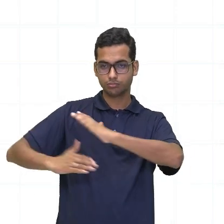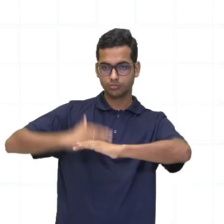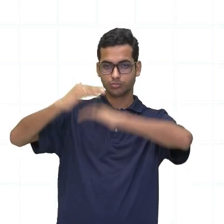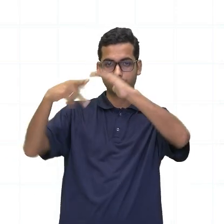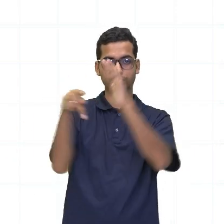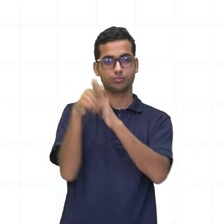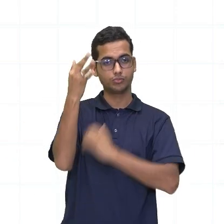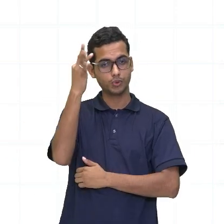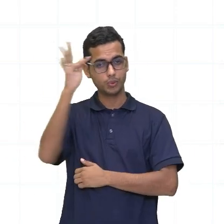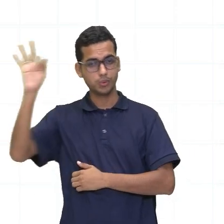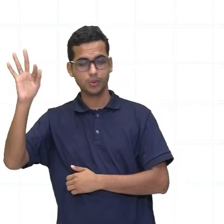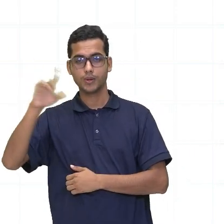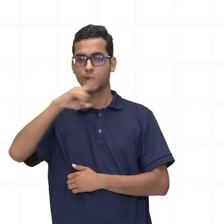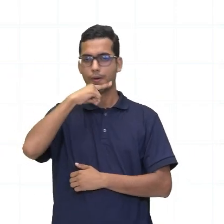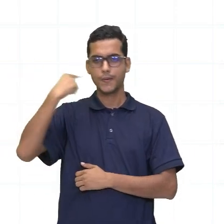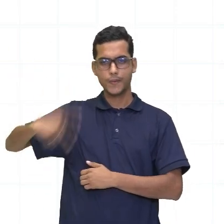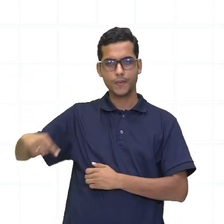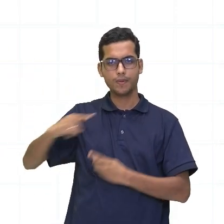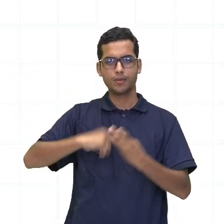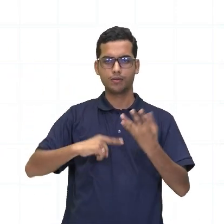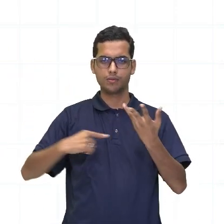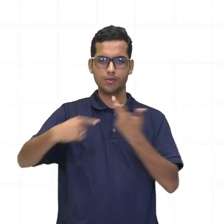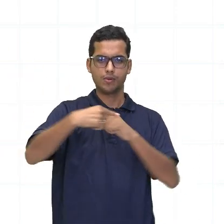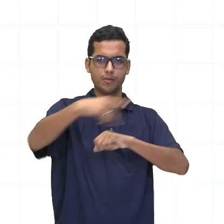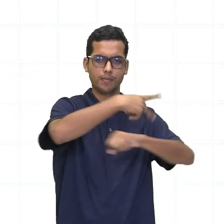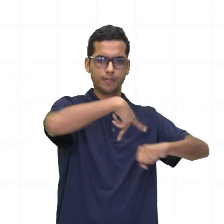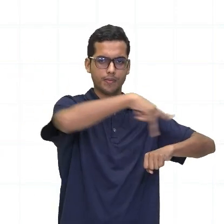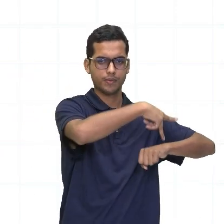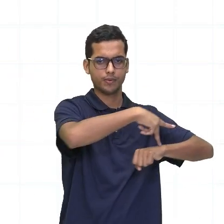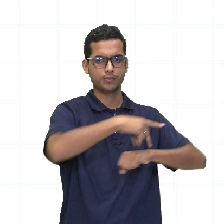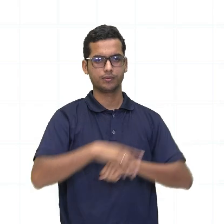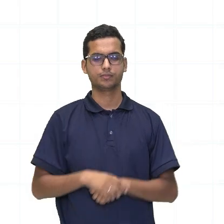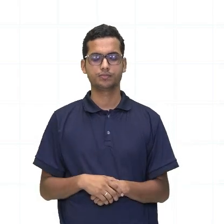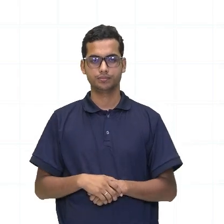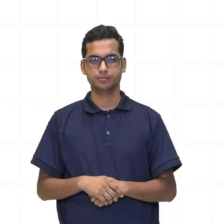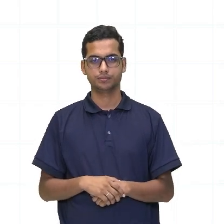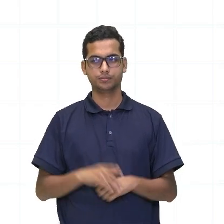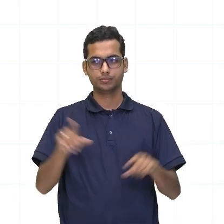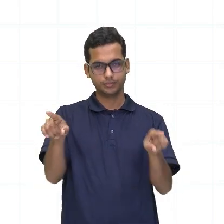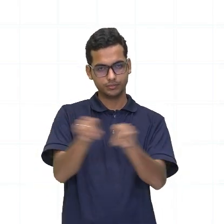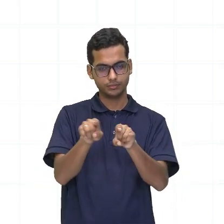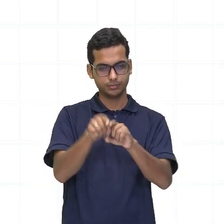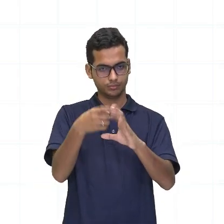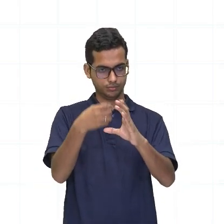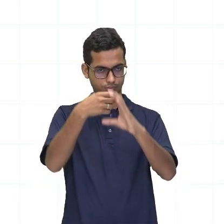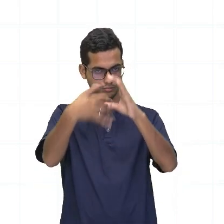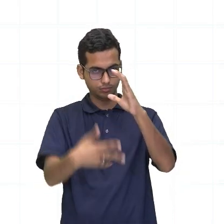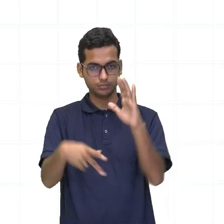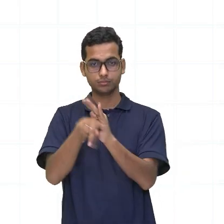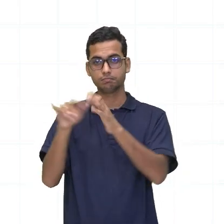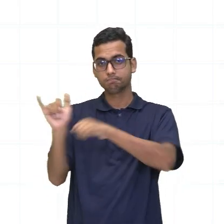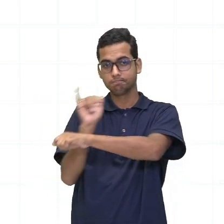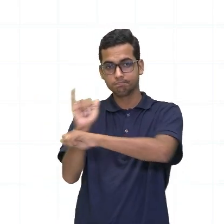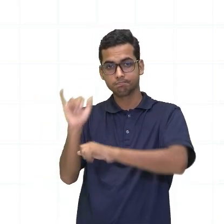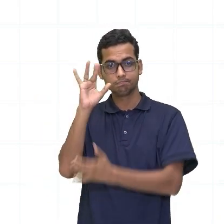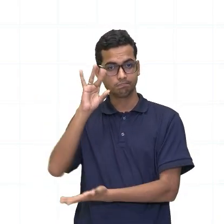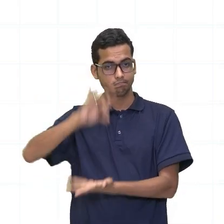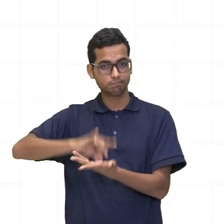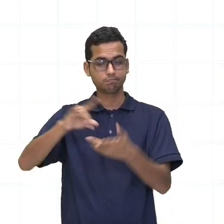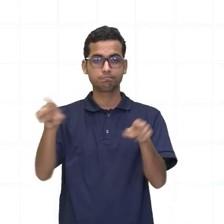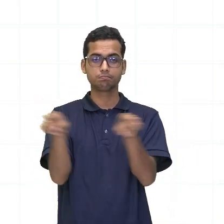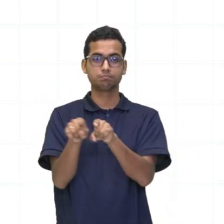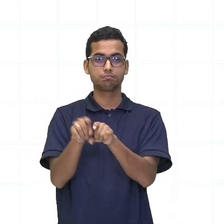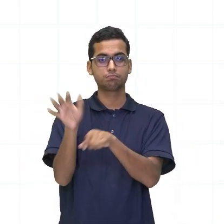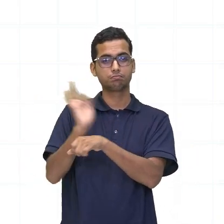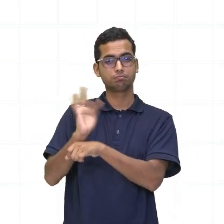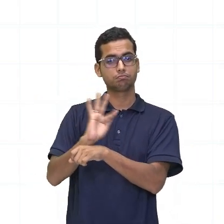França, Rússia e outros países. Caracterizada, né, por uma técnica altamente